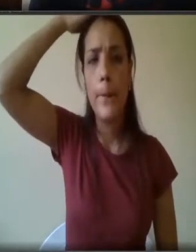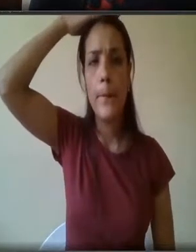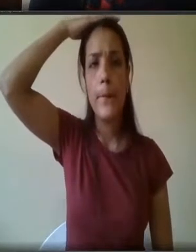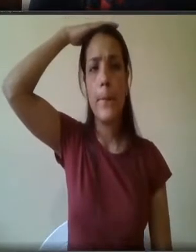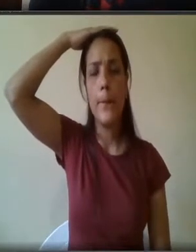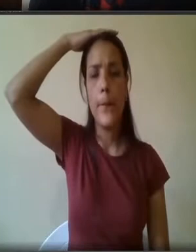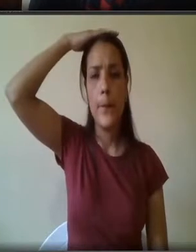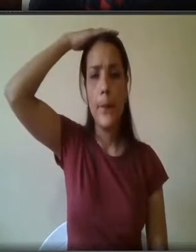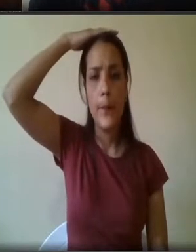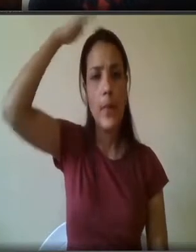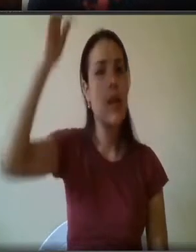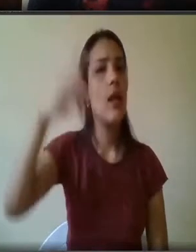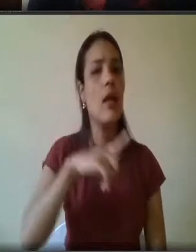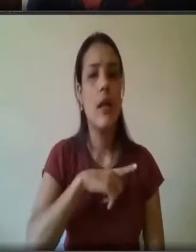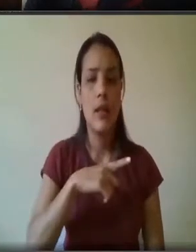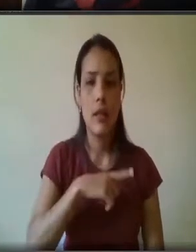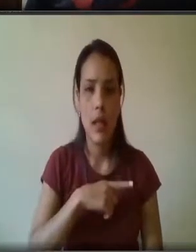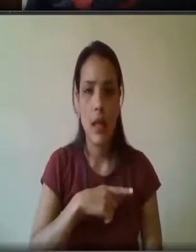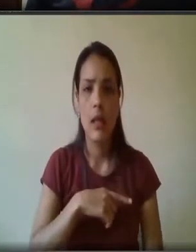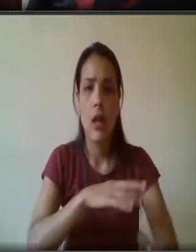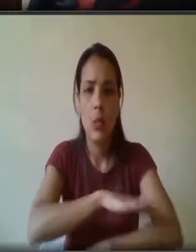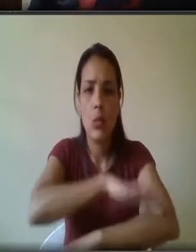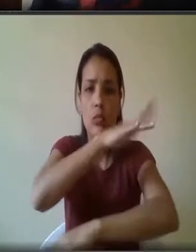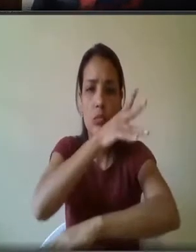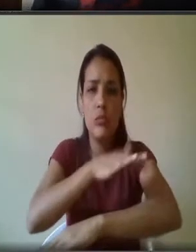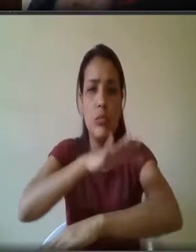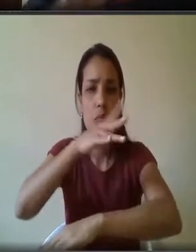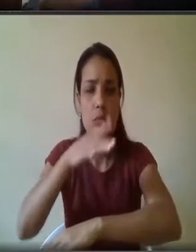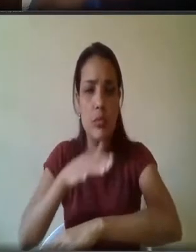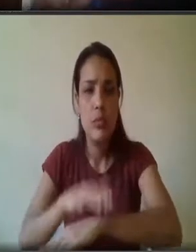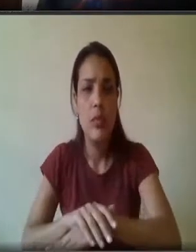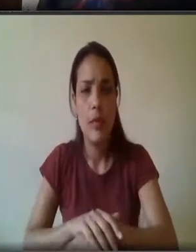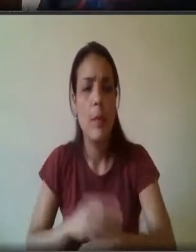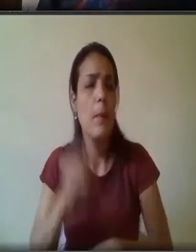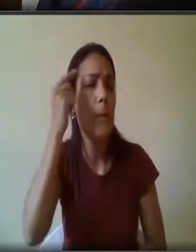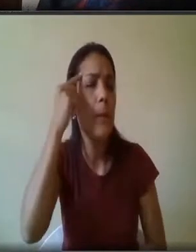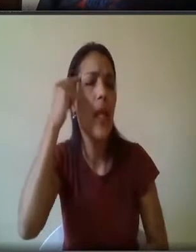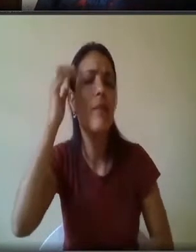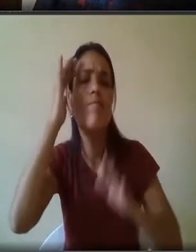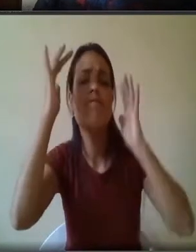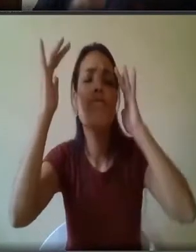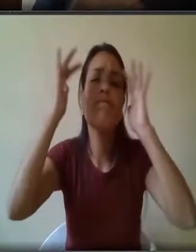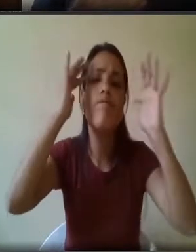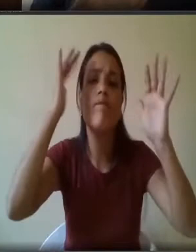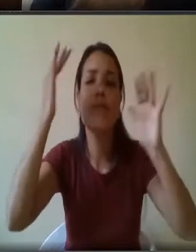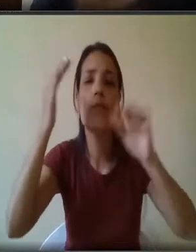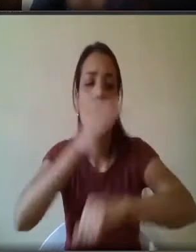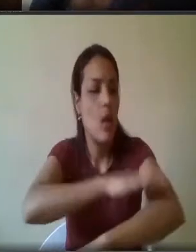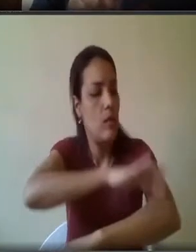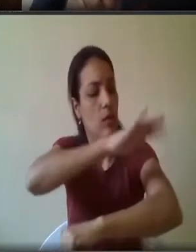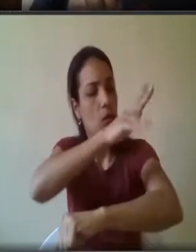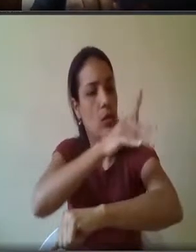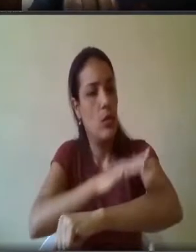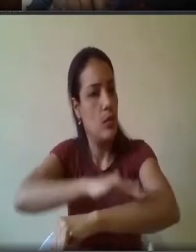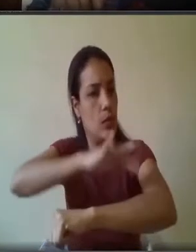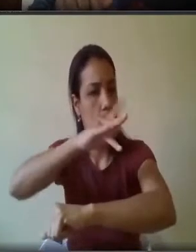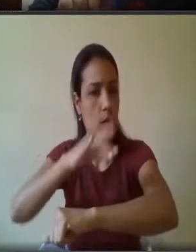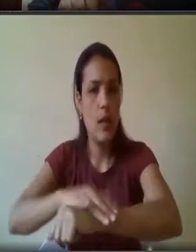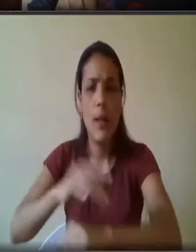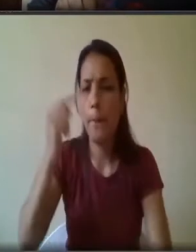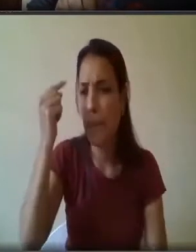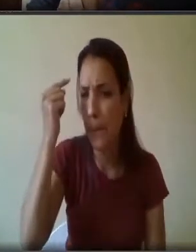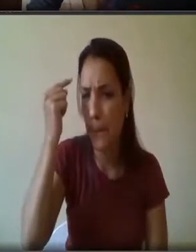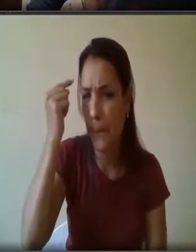platô basáltico, eu tenho um relevo. Então, quero que vocês imaginem assim, ó, eu tenho aqui um relevo. Tá? E pensa num